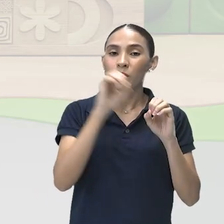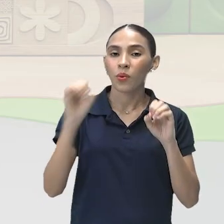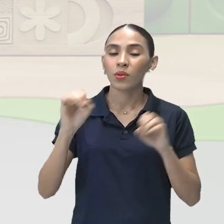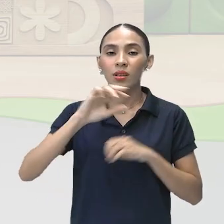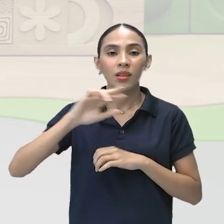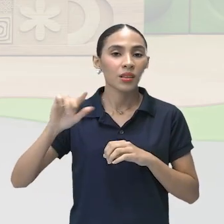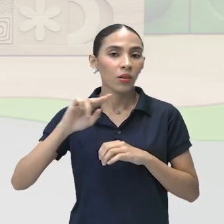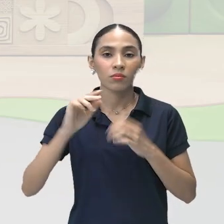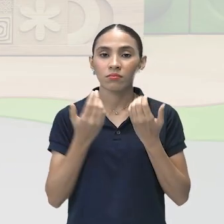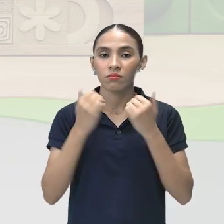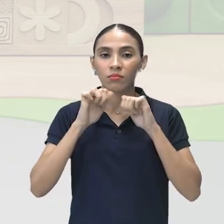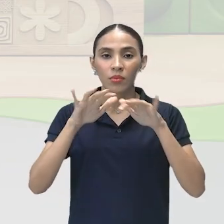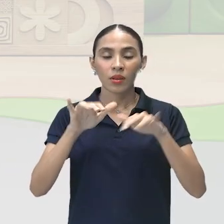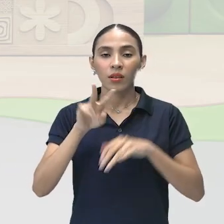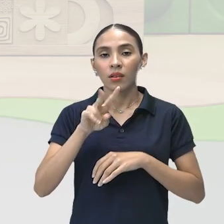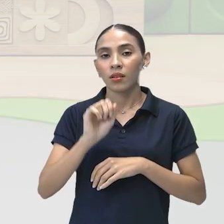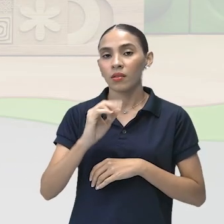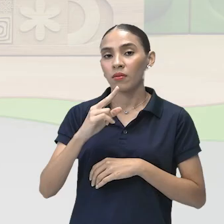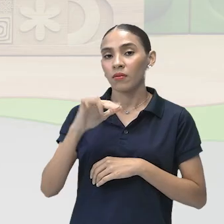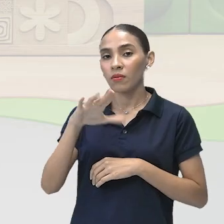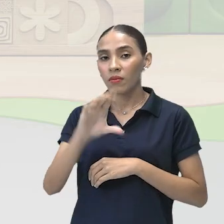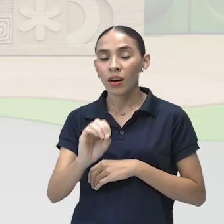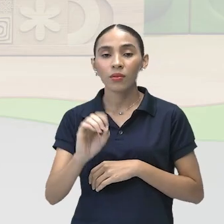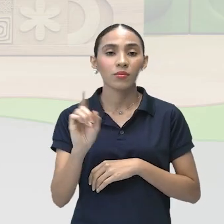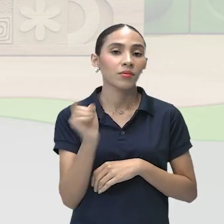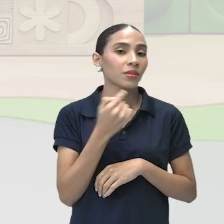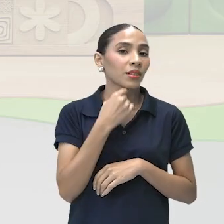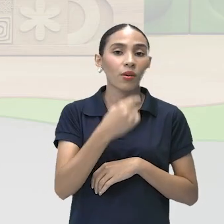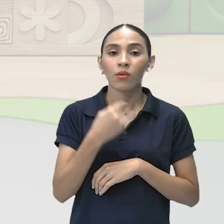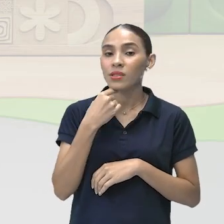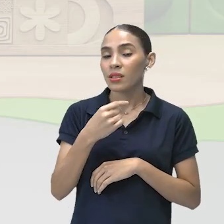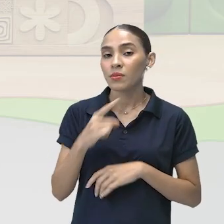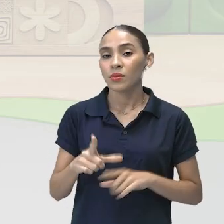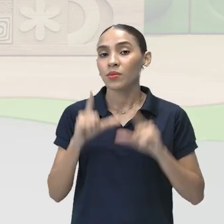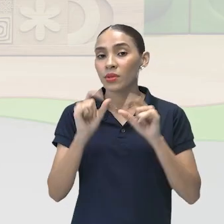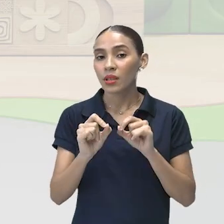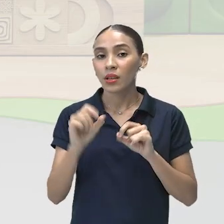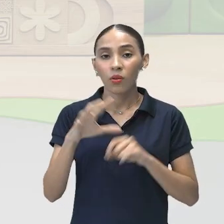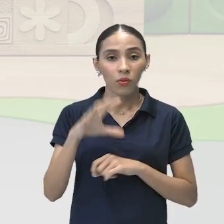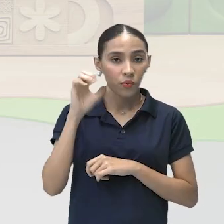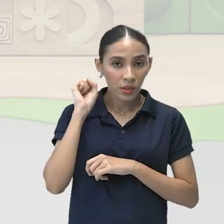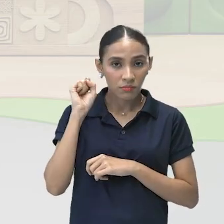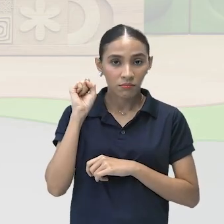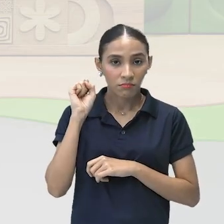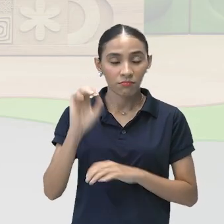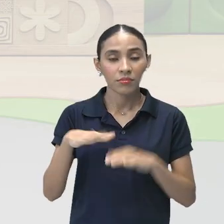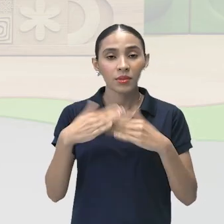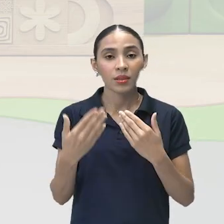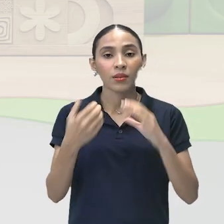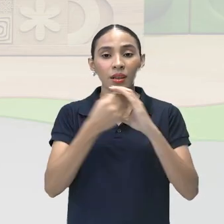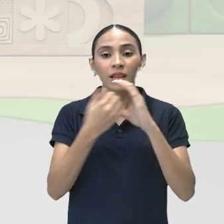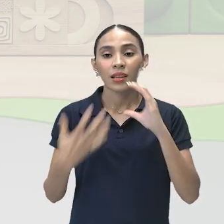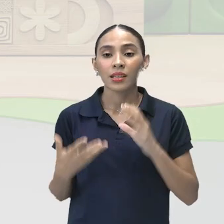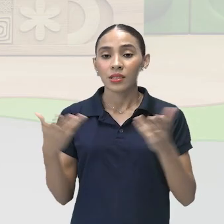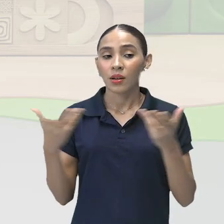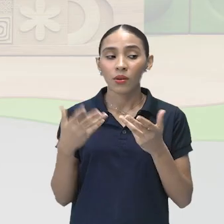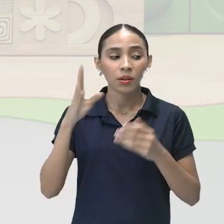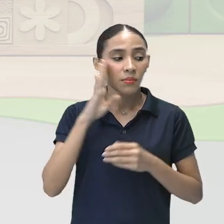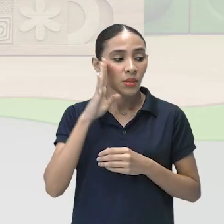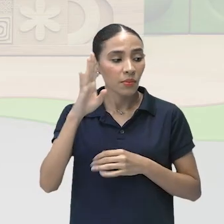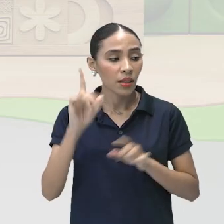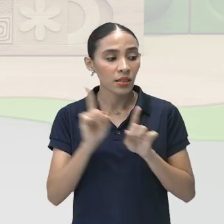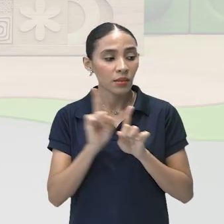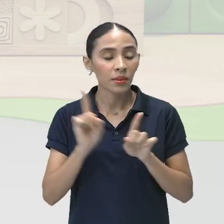não se propaga, então, no vácuo. Então, no vácuo, nós não conseguimos, então, ouvir. Então, vamos às características